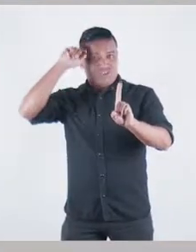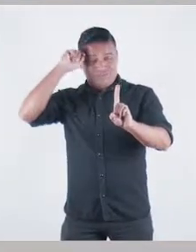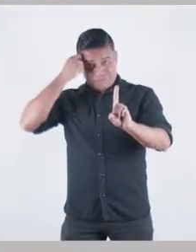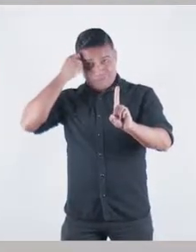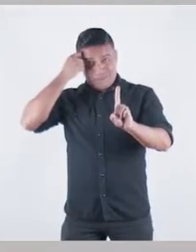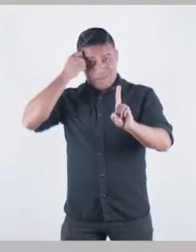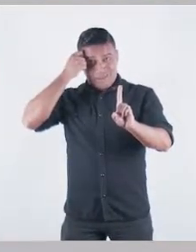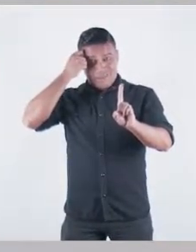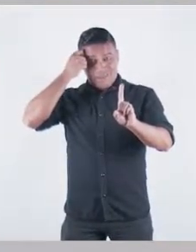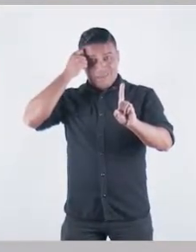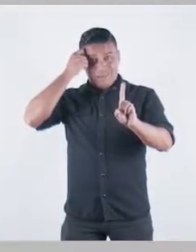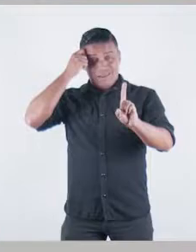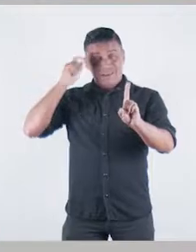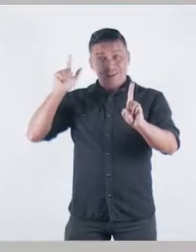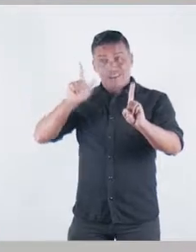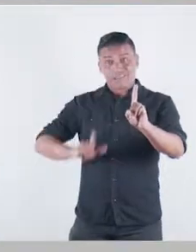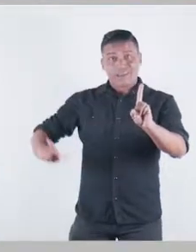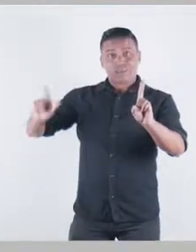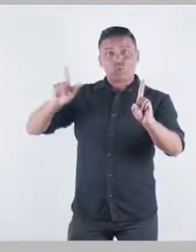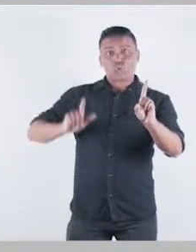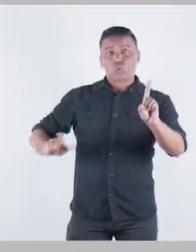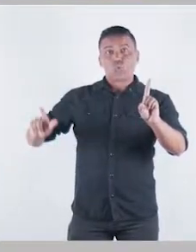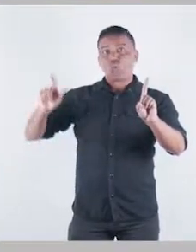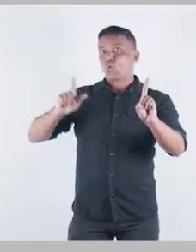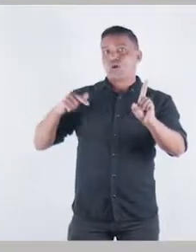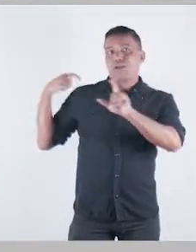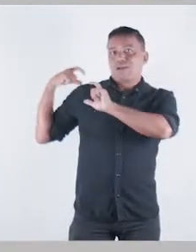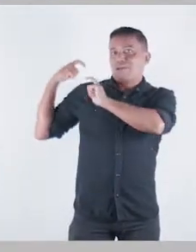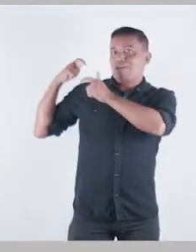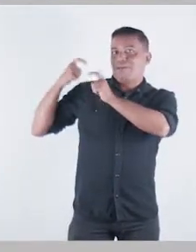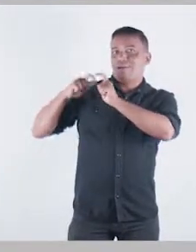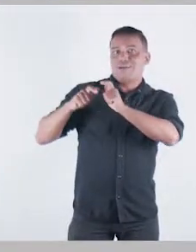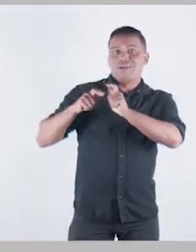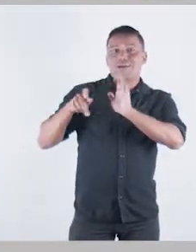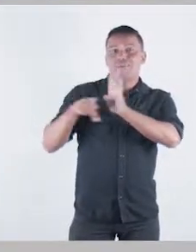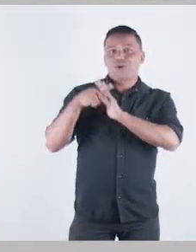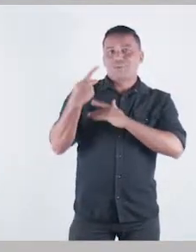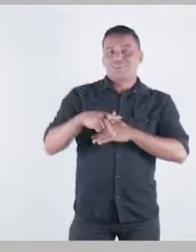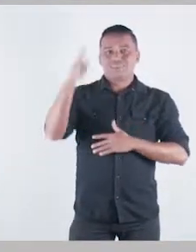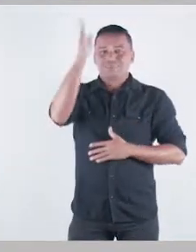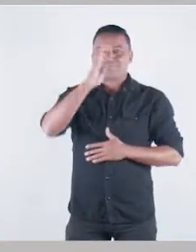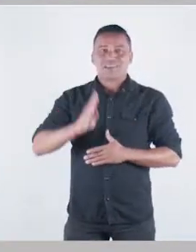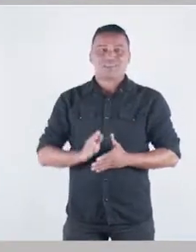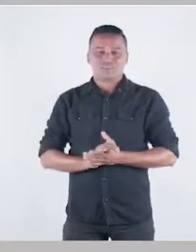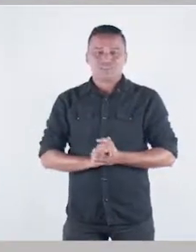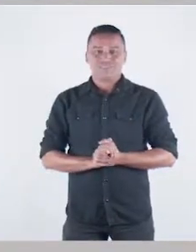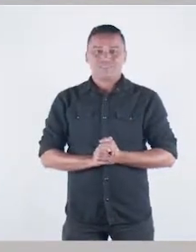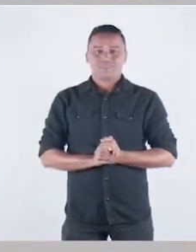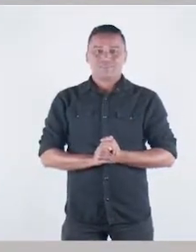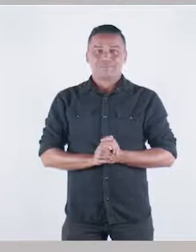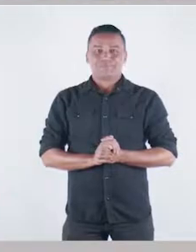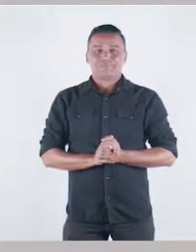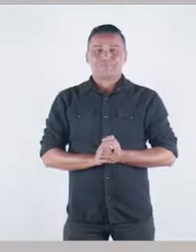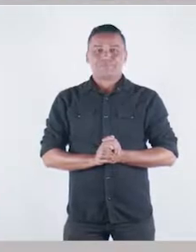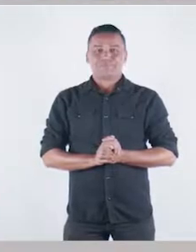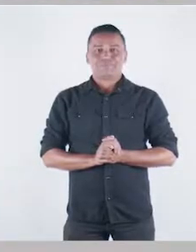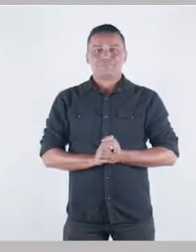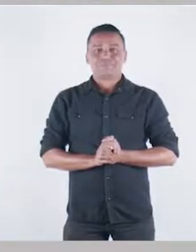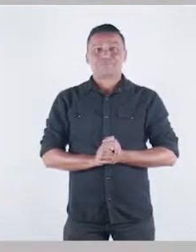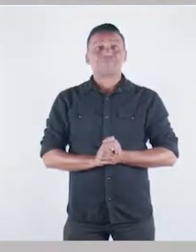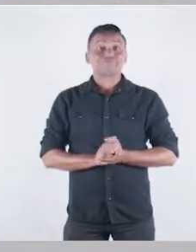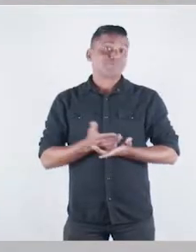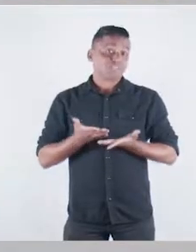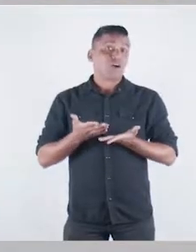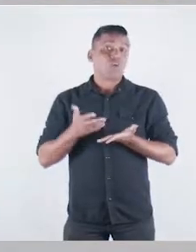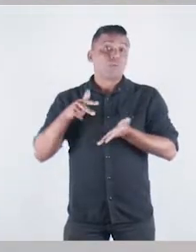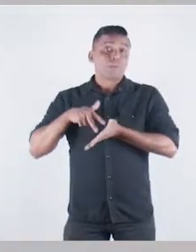na literatura clássica brasileira, na literatura canônica brasileira. Então, era o